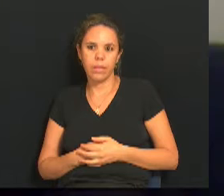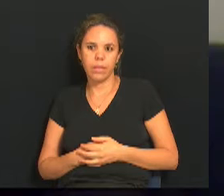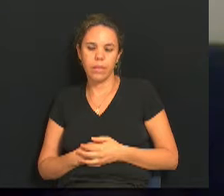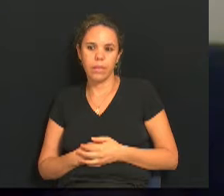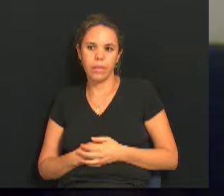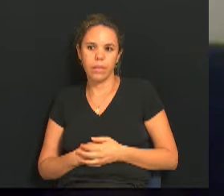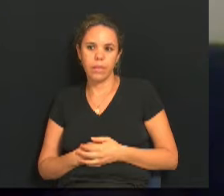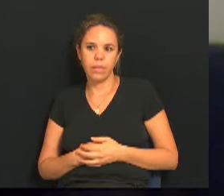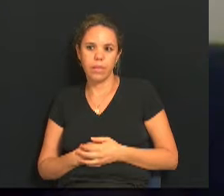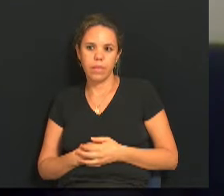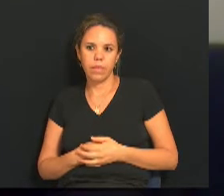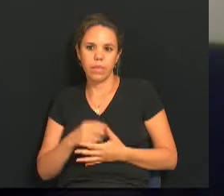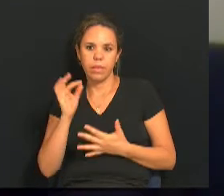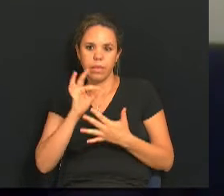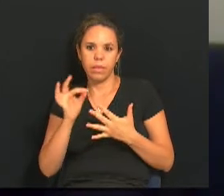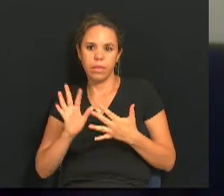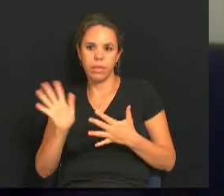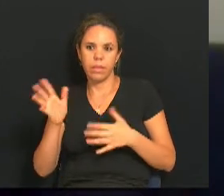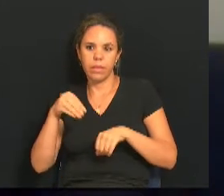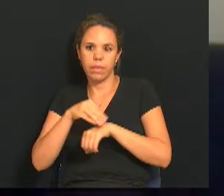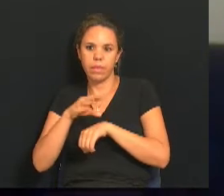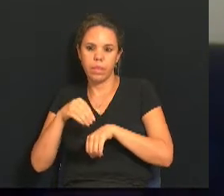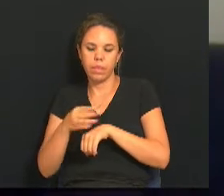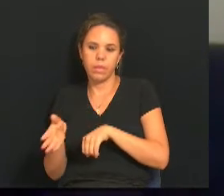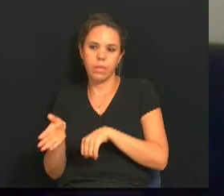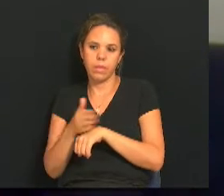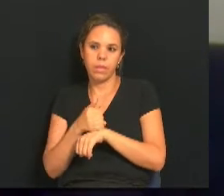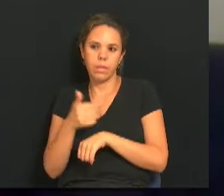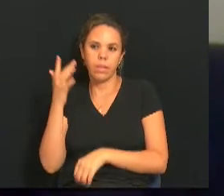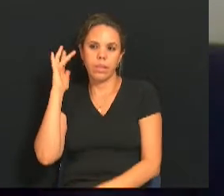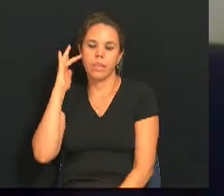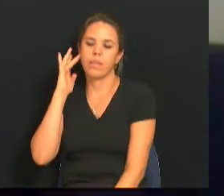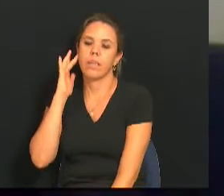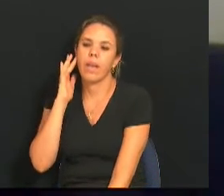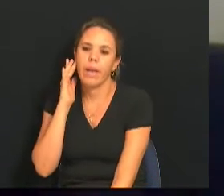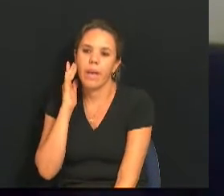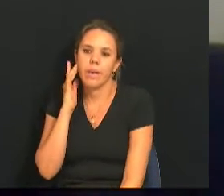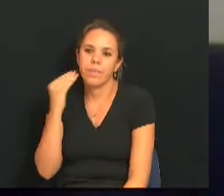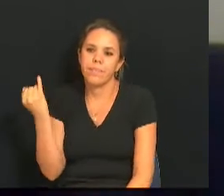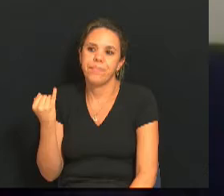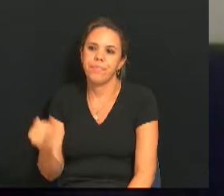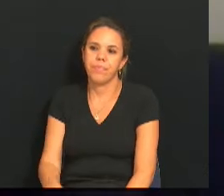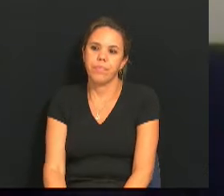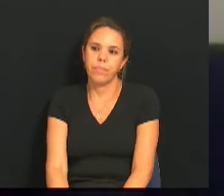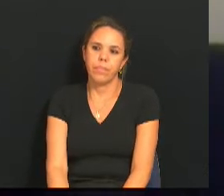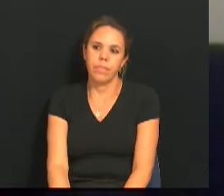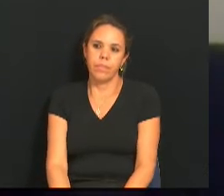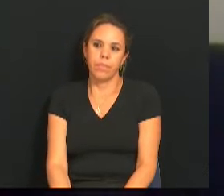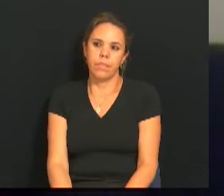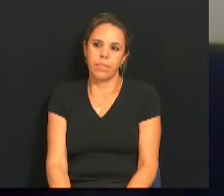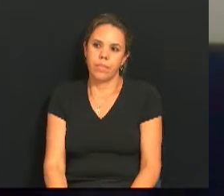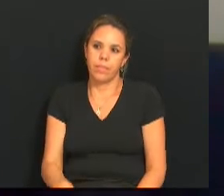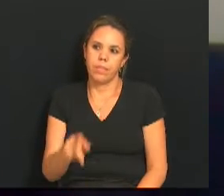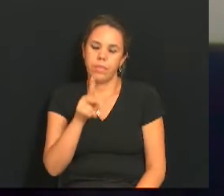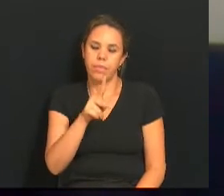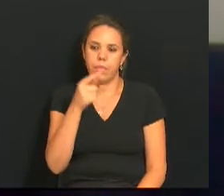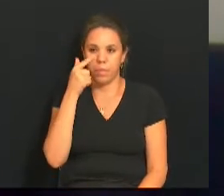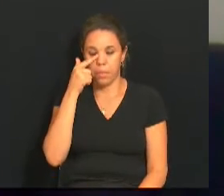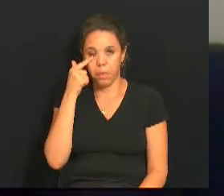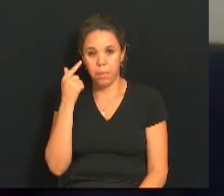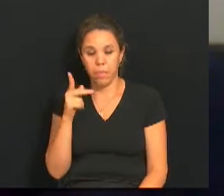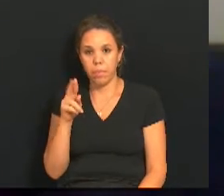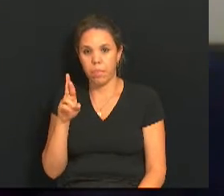Algumas questões já foram trazidas anteriormente, que eu acho bastante pertinentes. Então, quando o professor Pedro